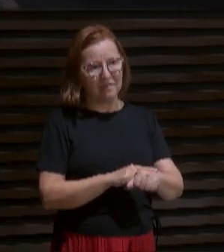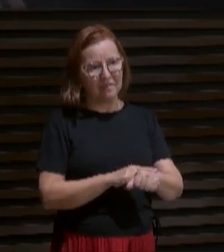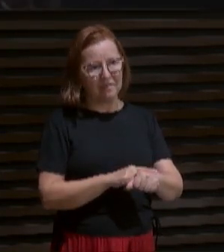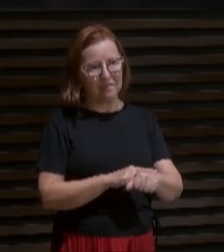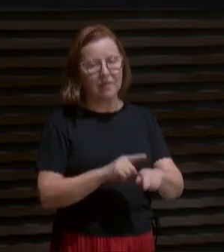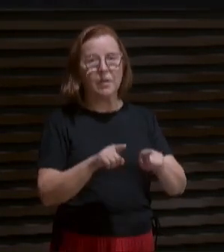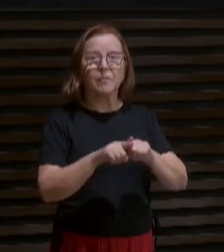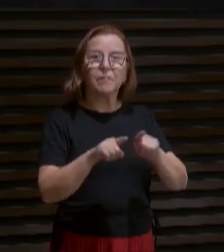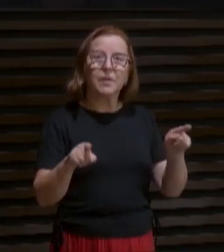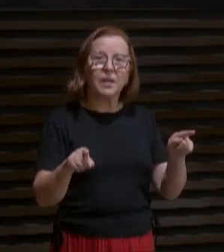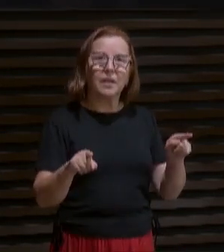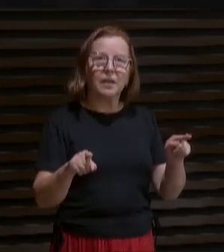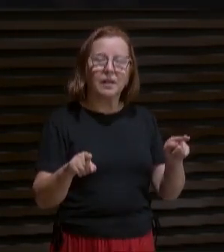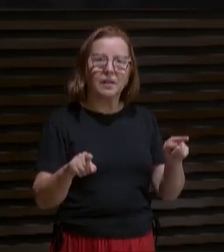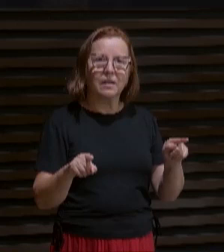Mas